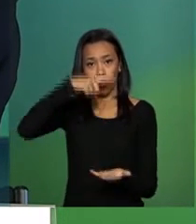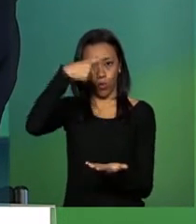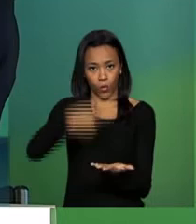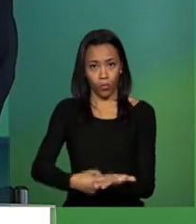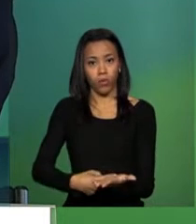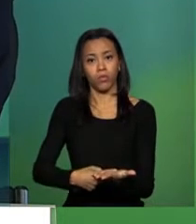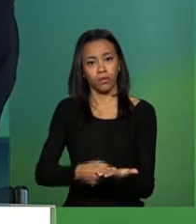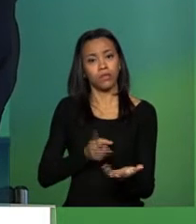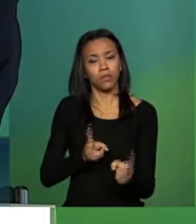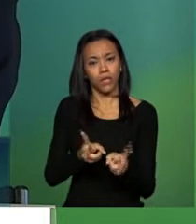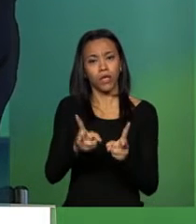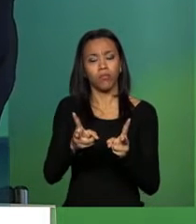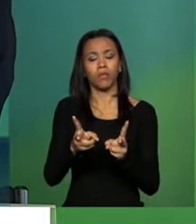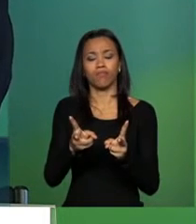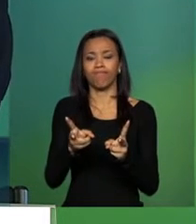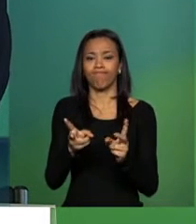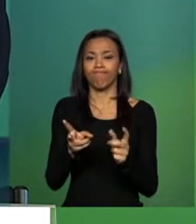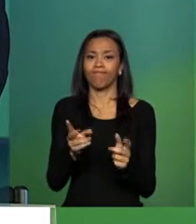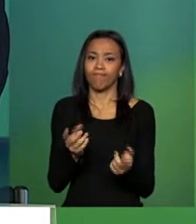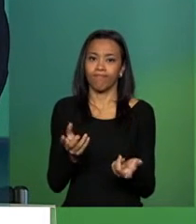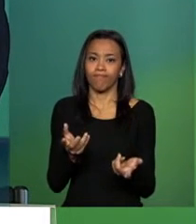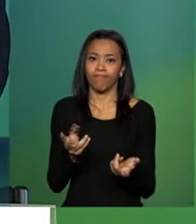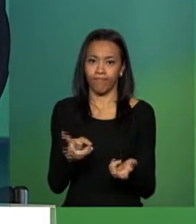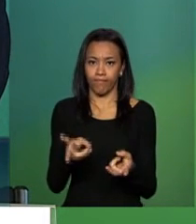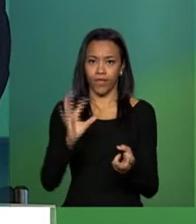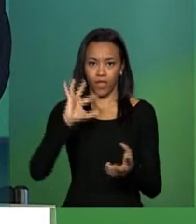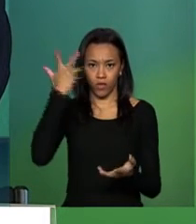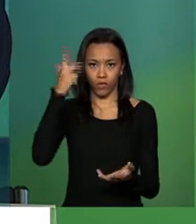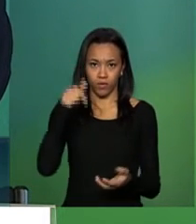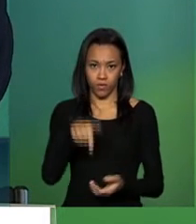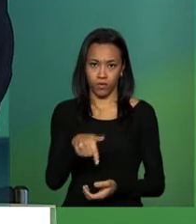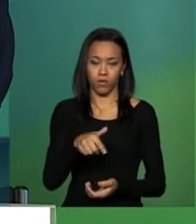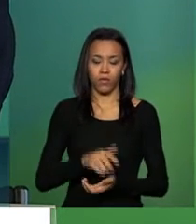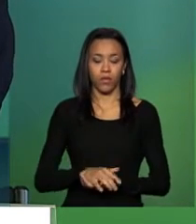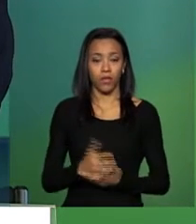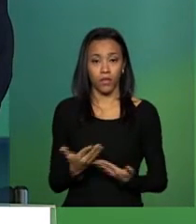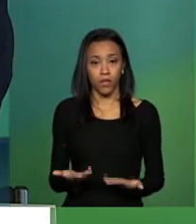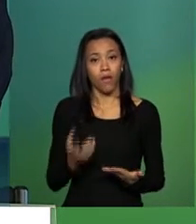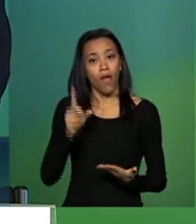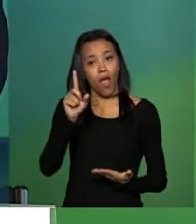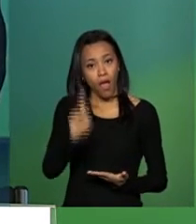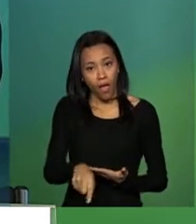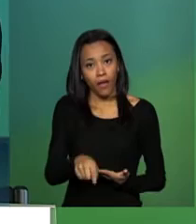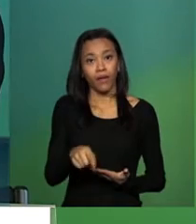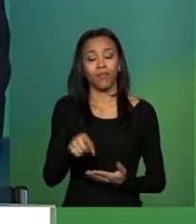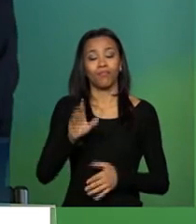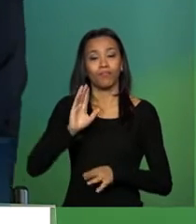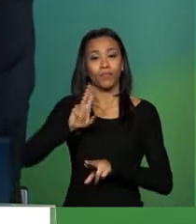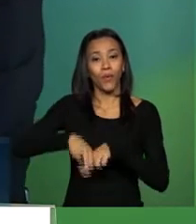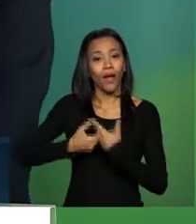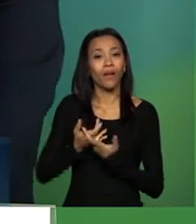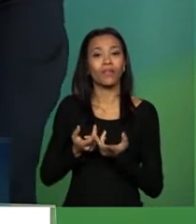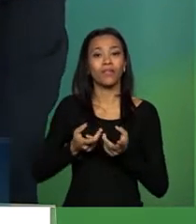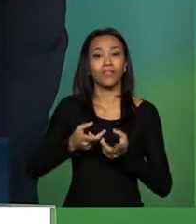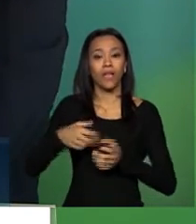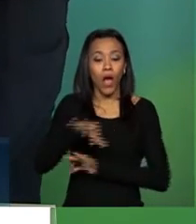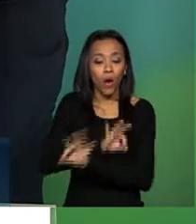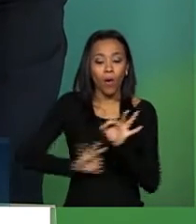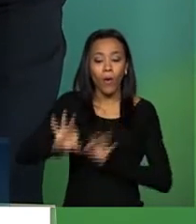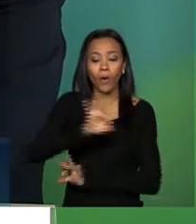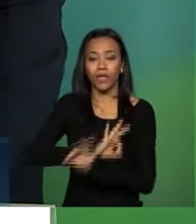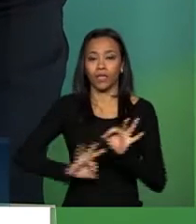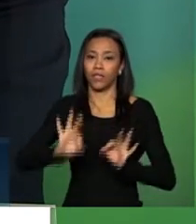sejam honrados de forma tempestiva. Portanto, faz parte da gestão do plano fazer